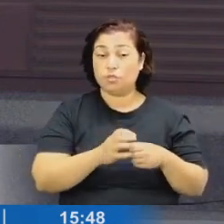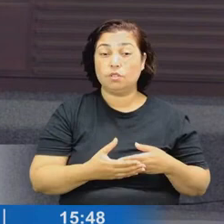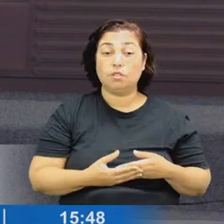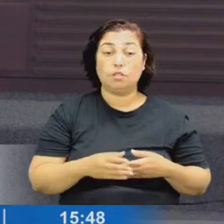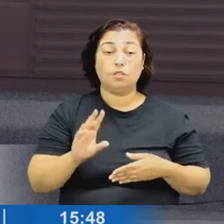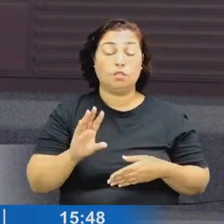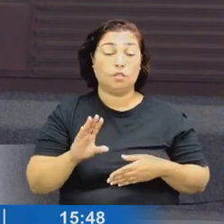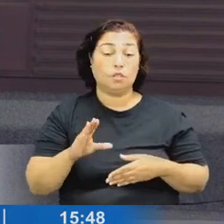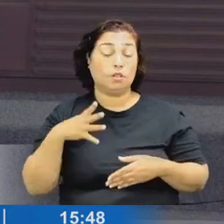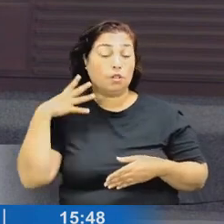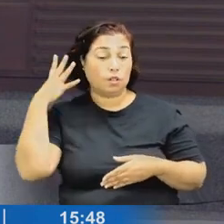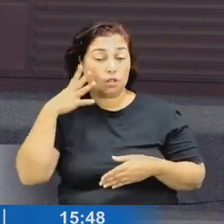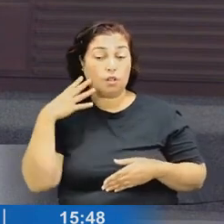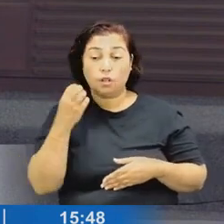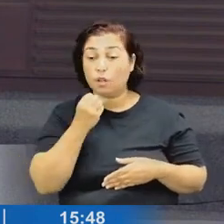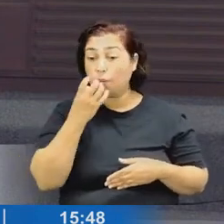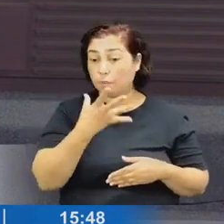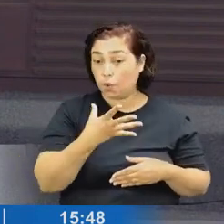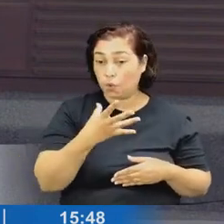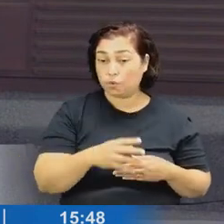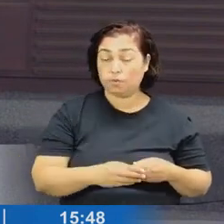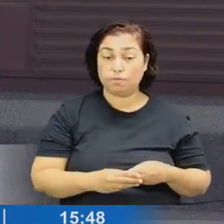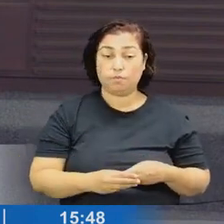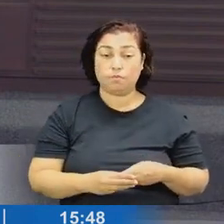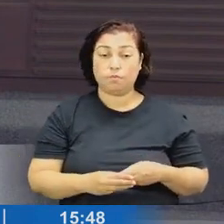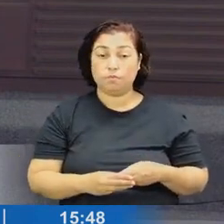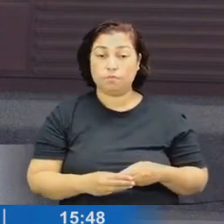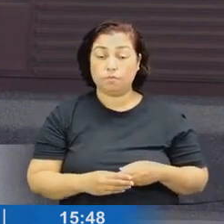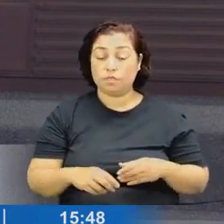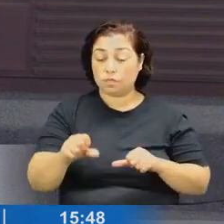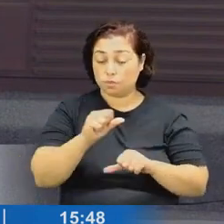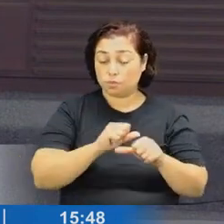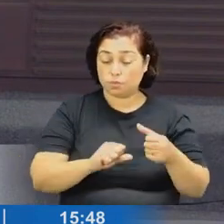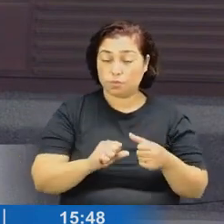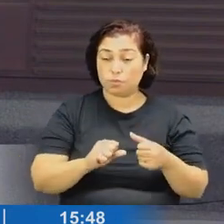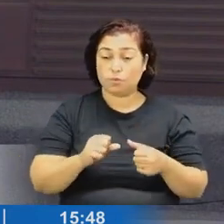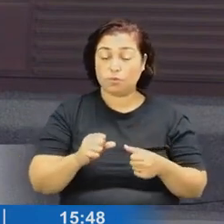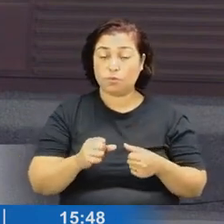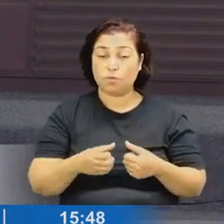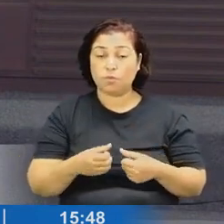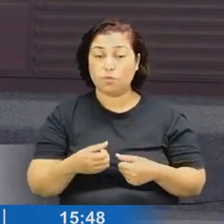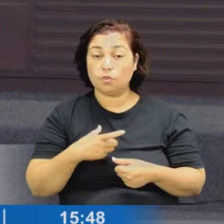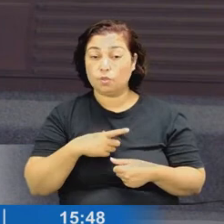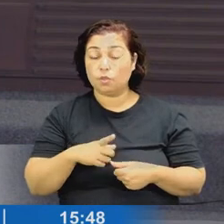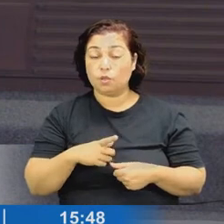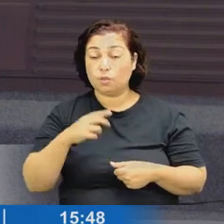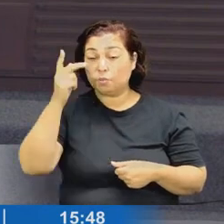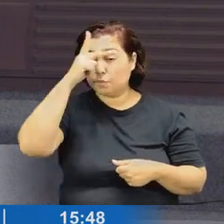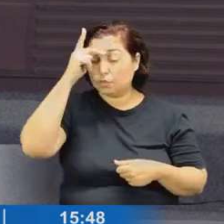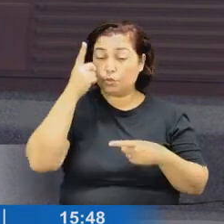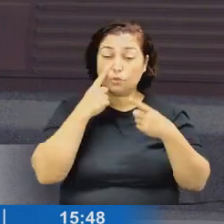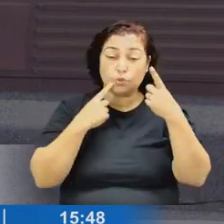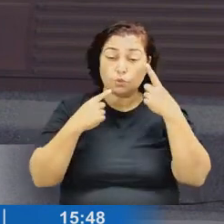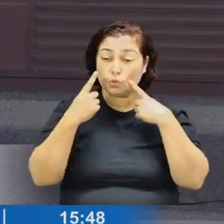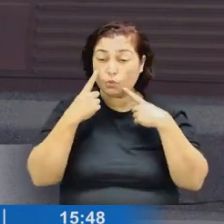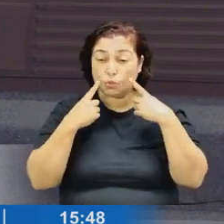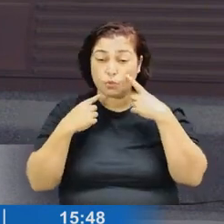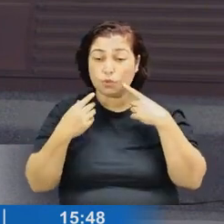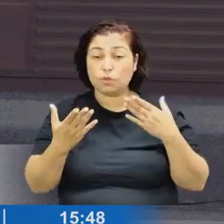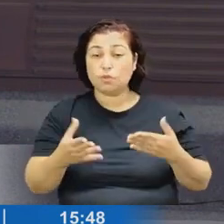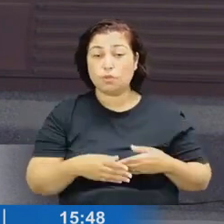discurso discurso bom as pessoas depois depois que a gente mexeu um discurso dela tinha gente que chorava discurso na